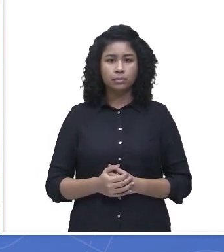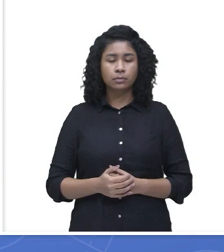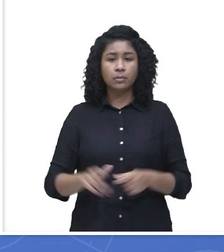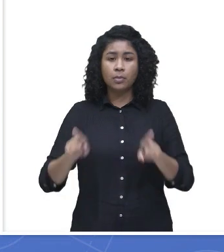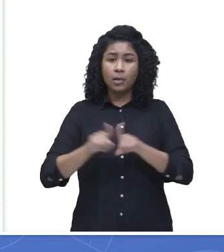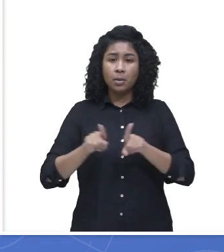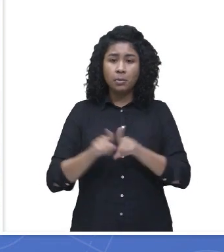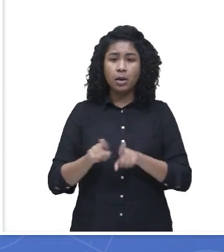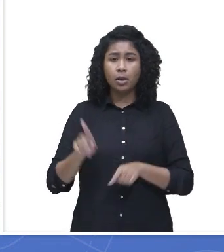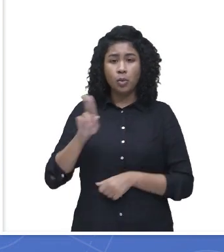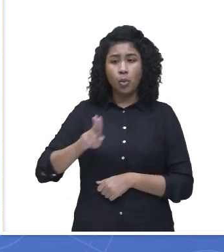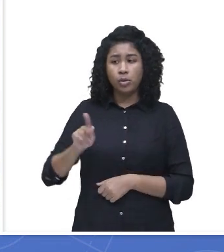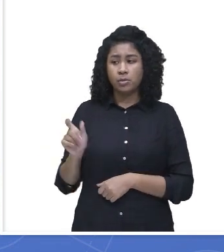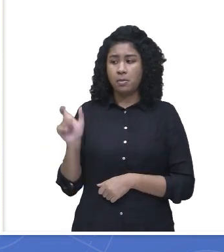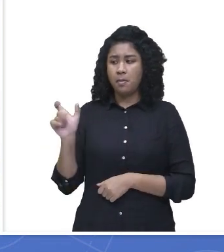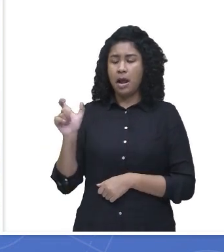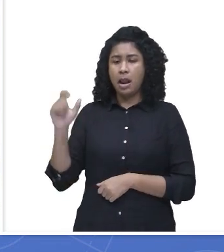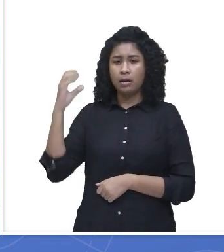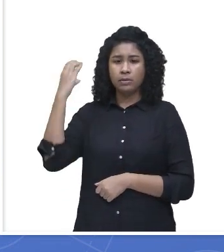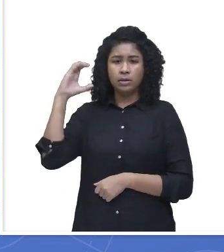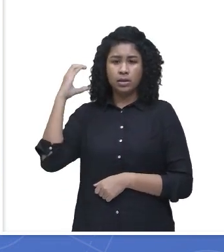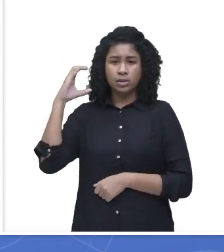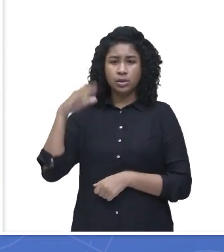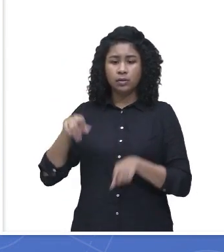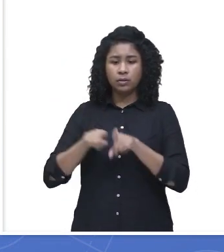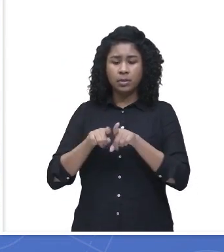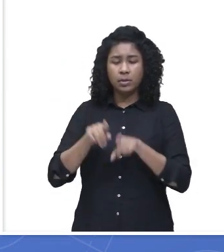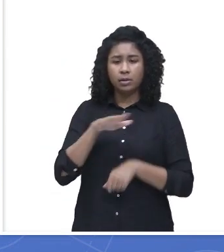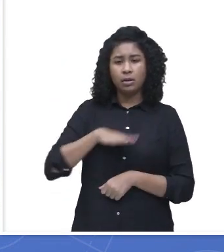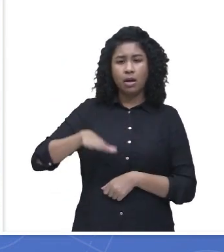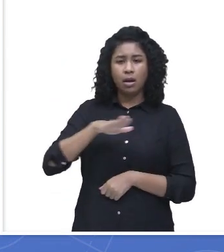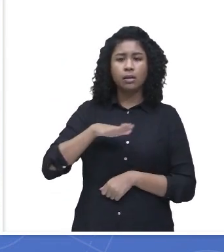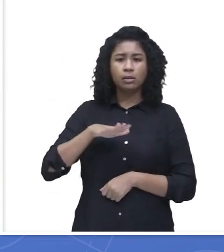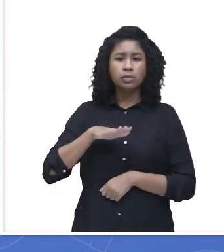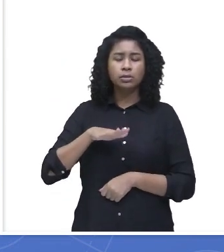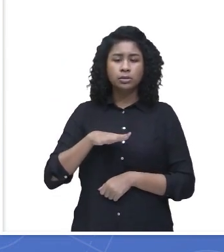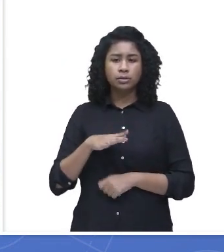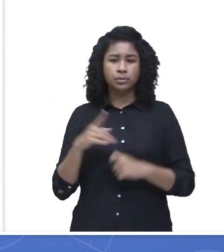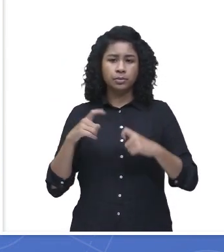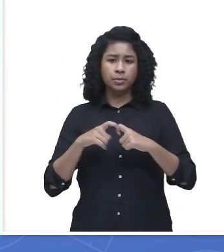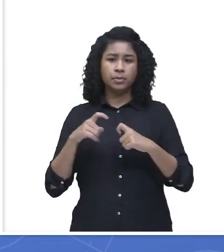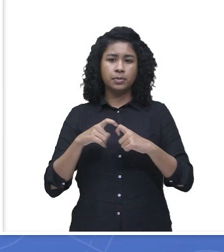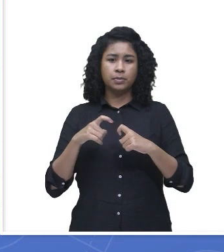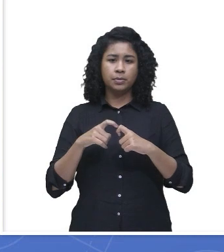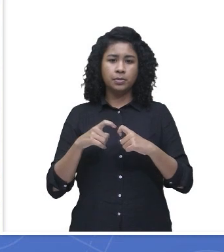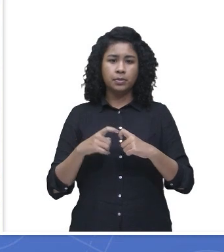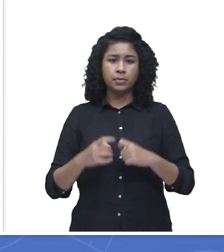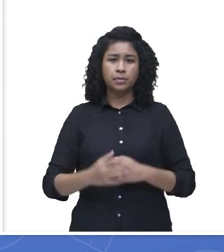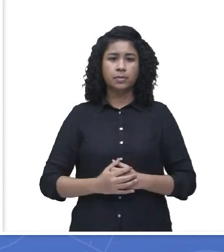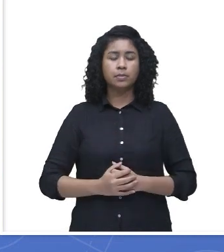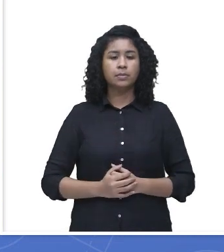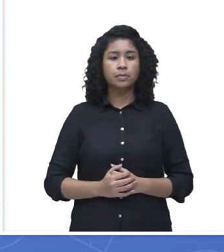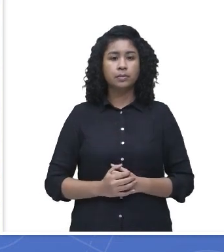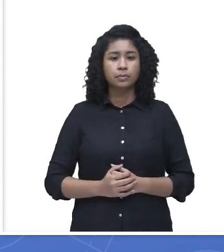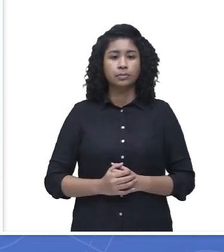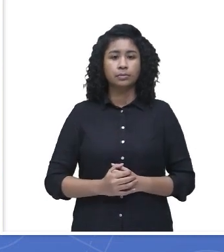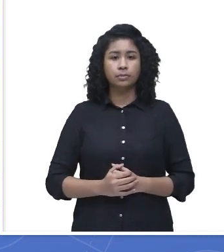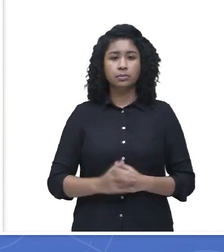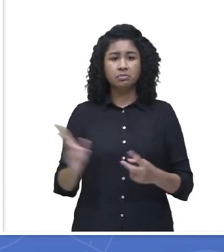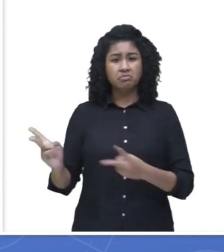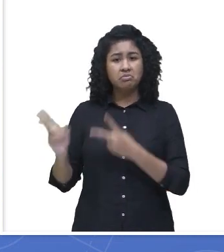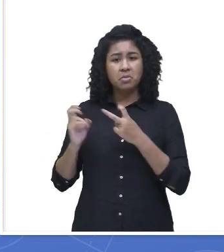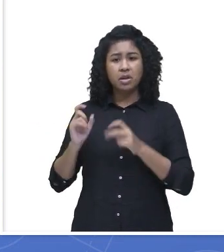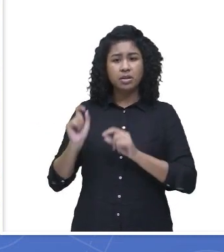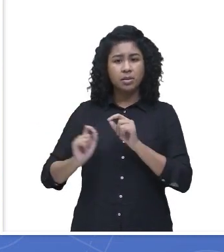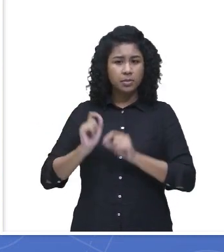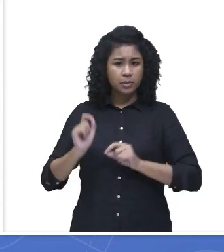termos científicos e médicos. Olha só, termos científicos e médicos. Percebe que esses